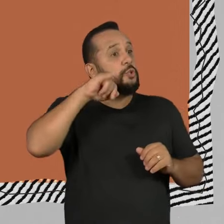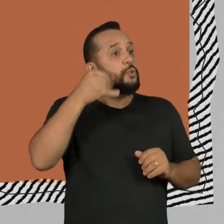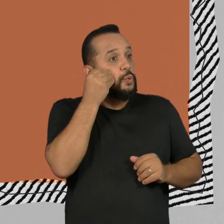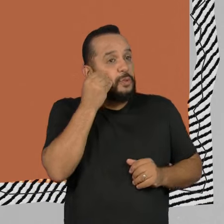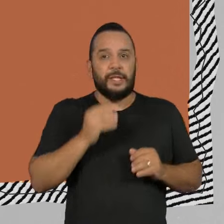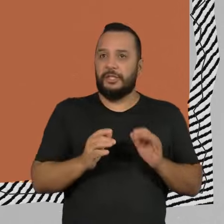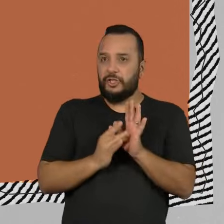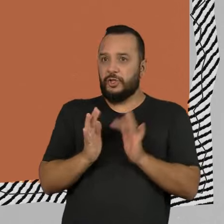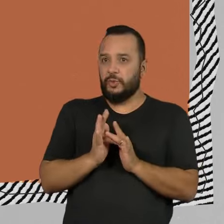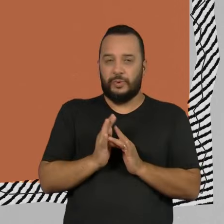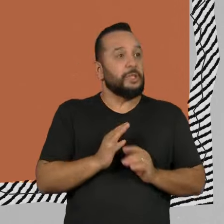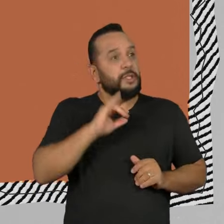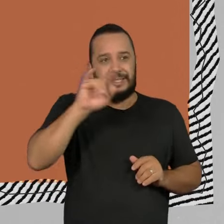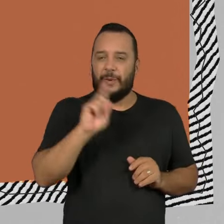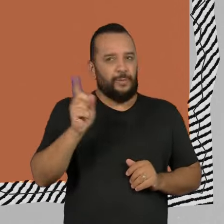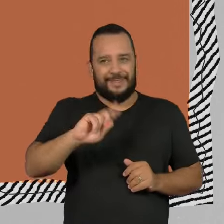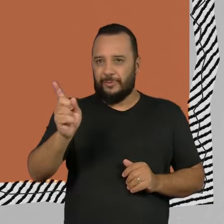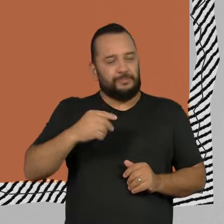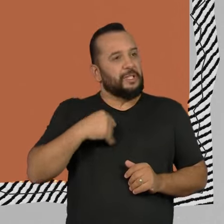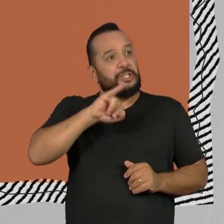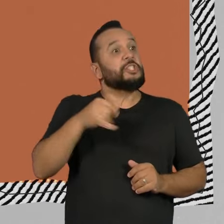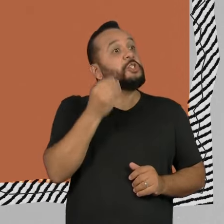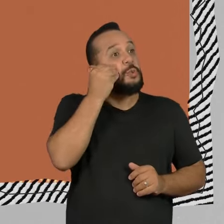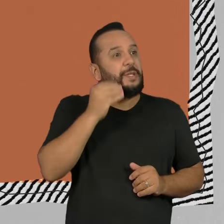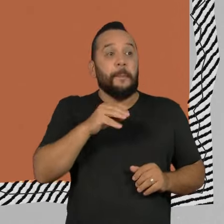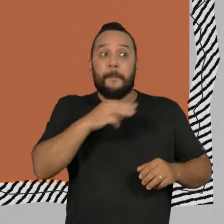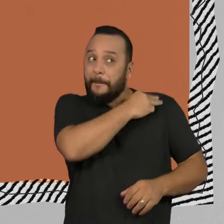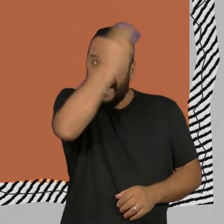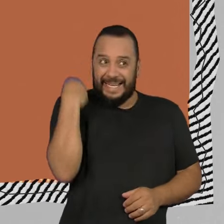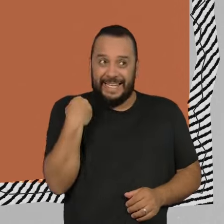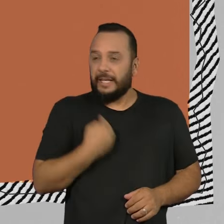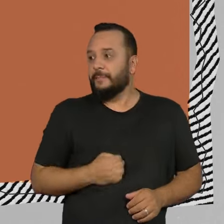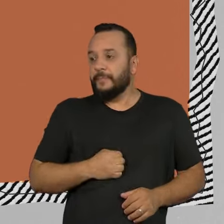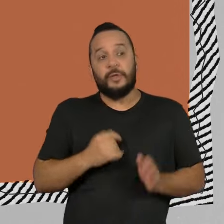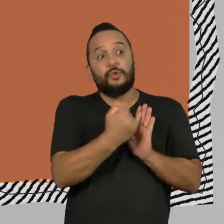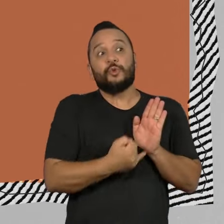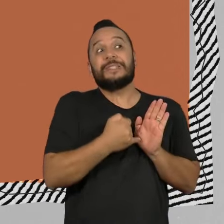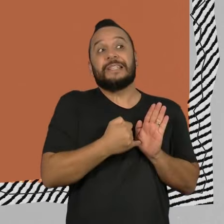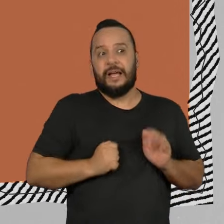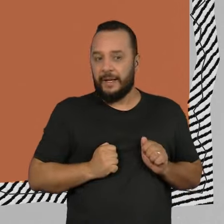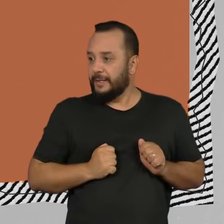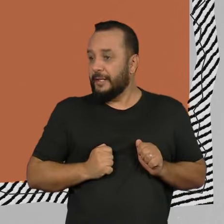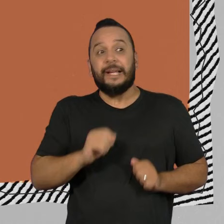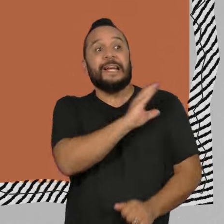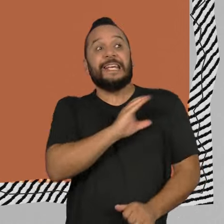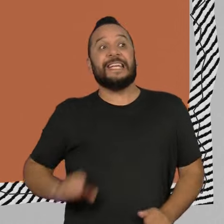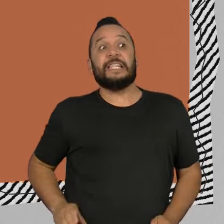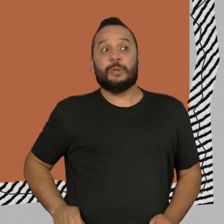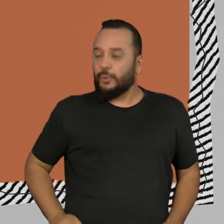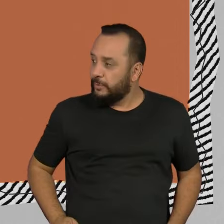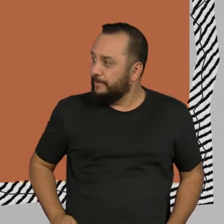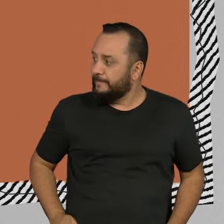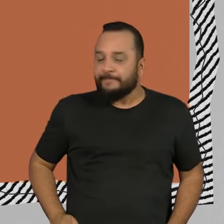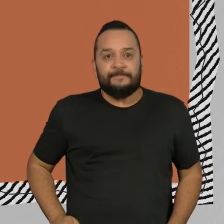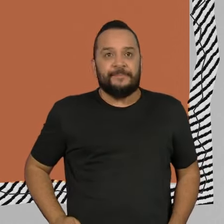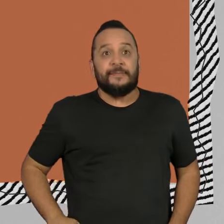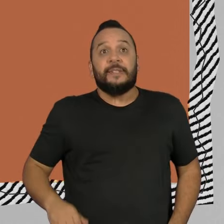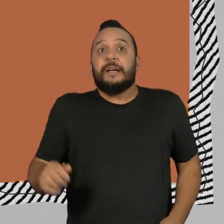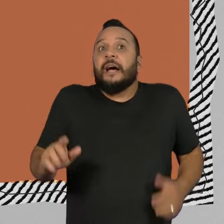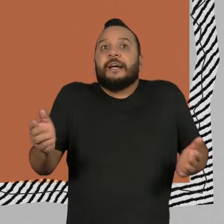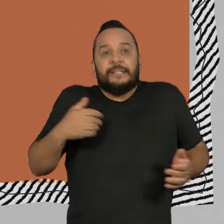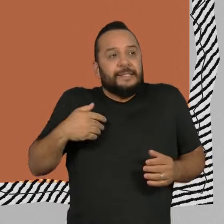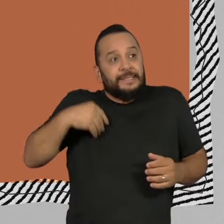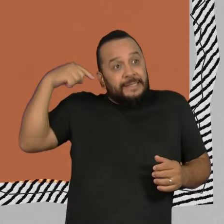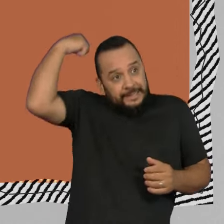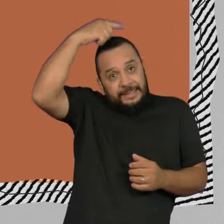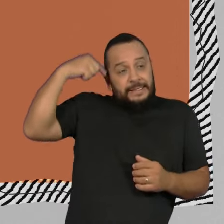Jesus não Jesus Jesus Não Maria não José não Cristo Redentor não São Pedro do